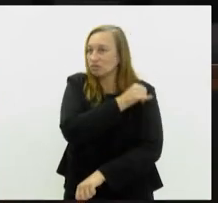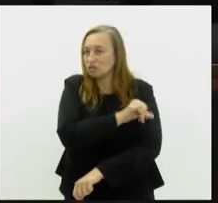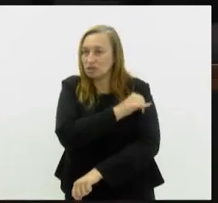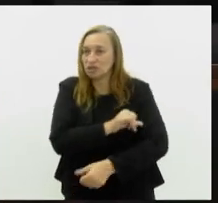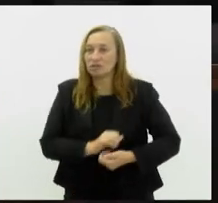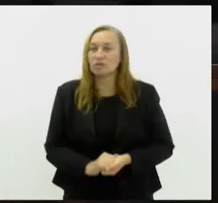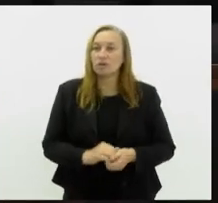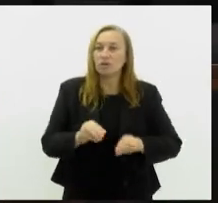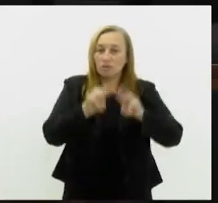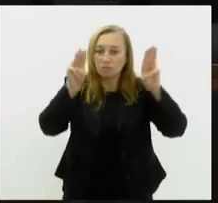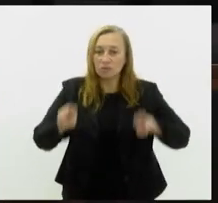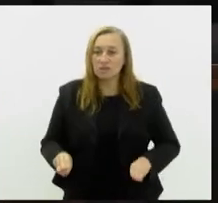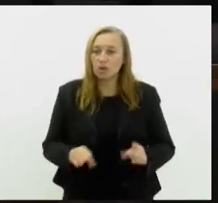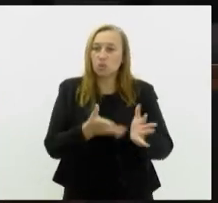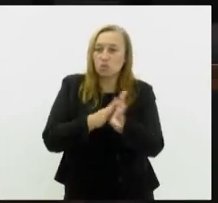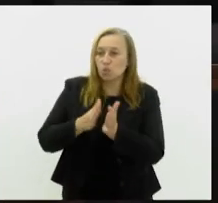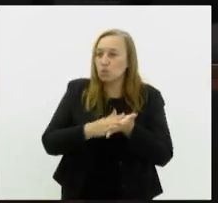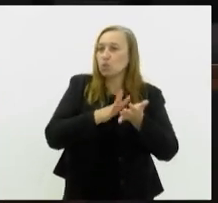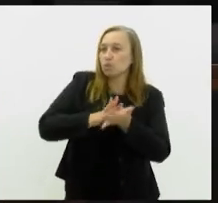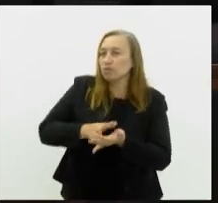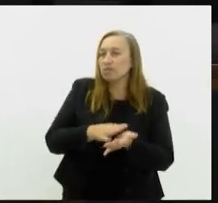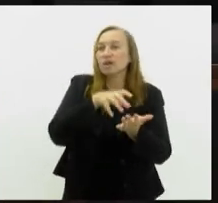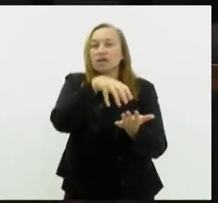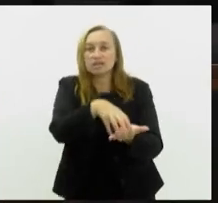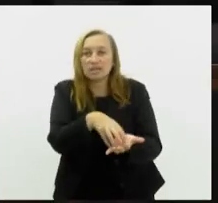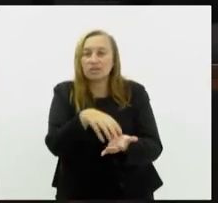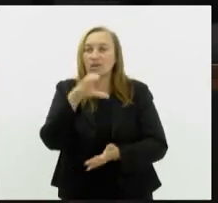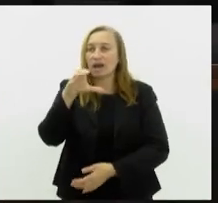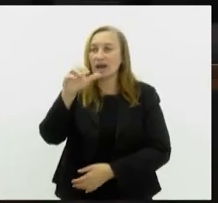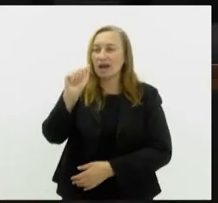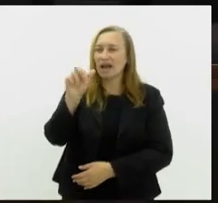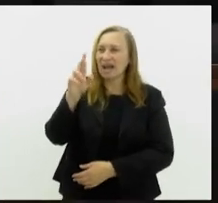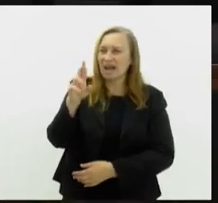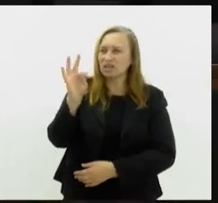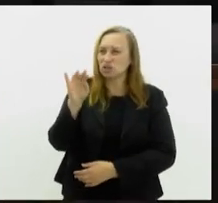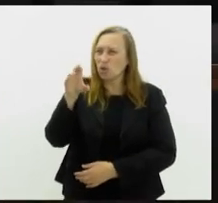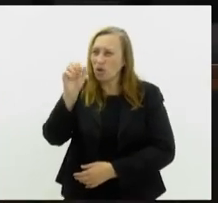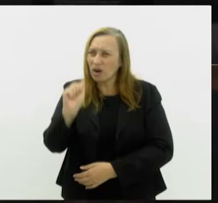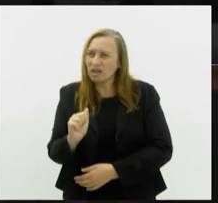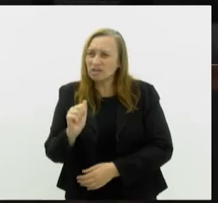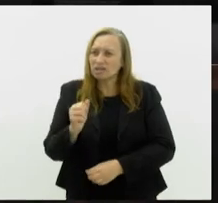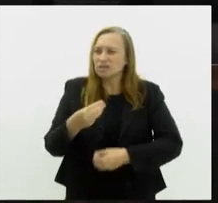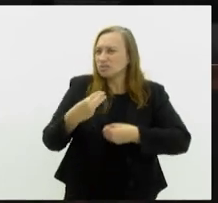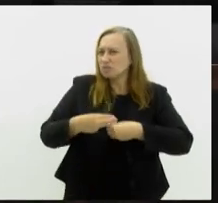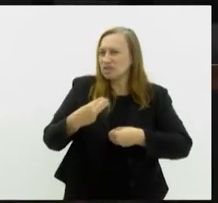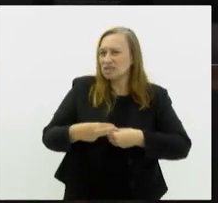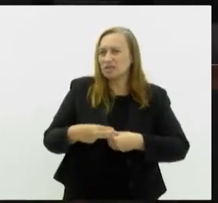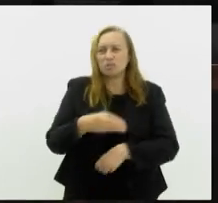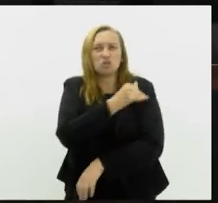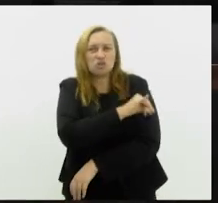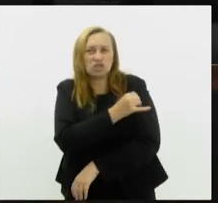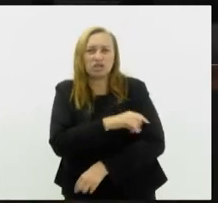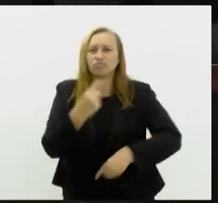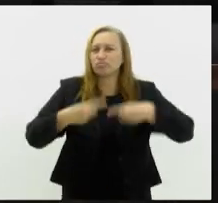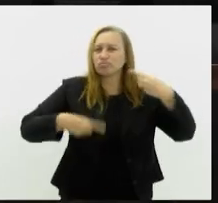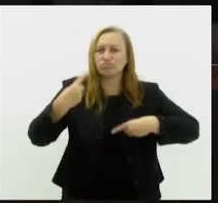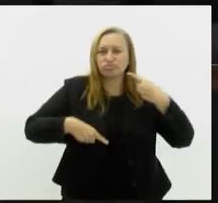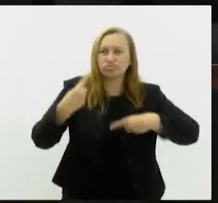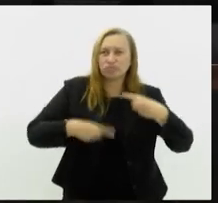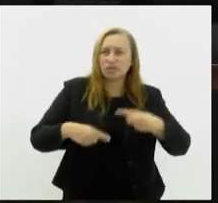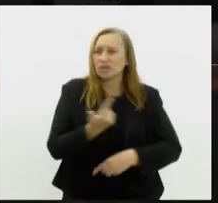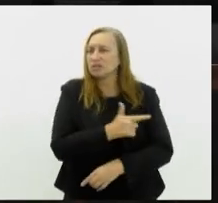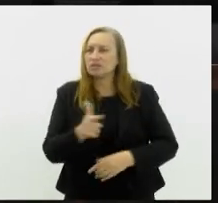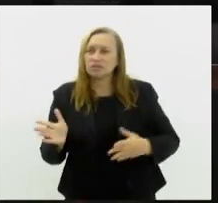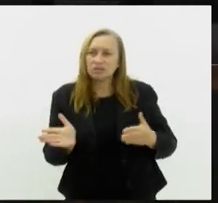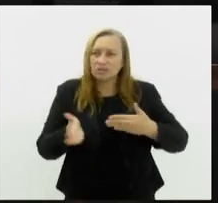o Museu do Samba, Centro Cultural Cartola, localizado no município do Rio de Janeiro. Em discussão, não havendo